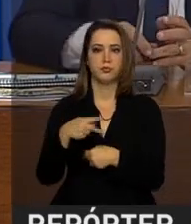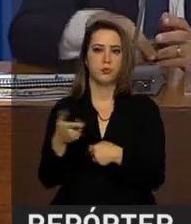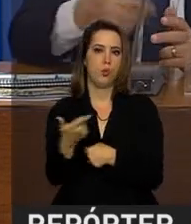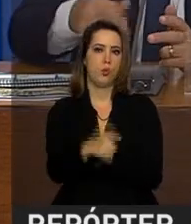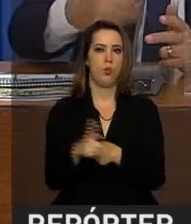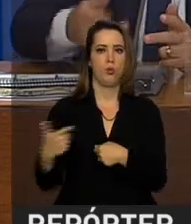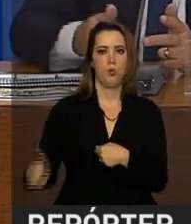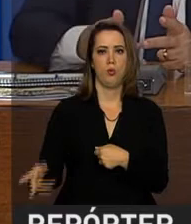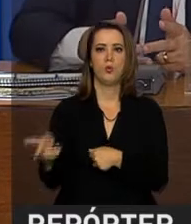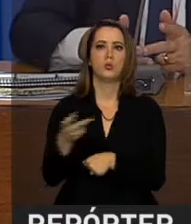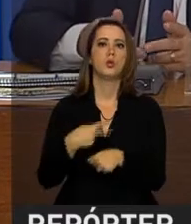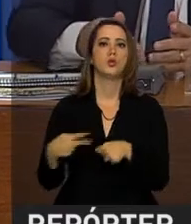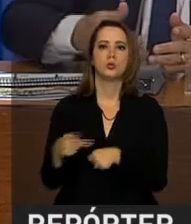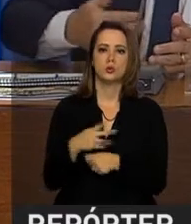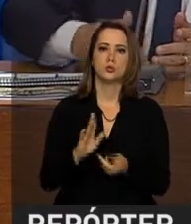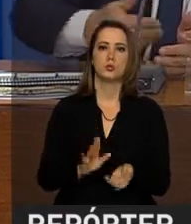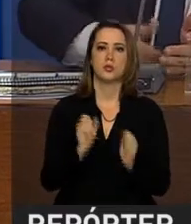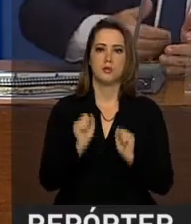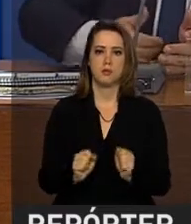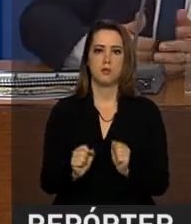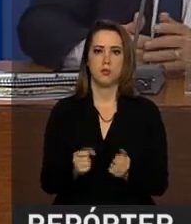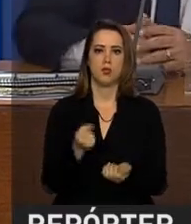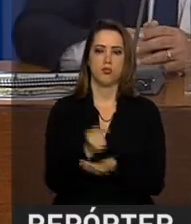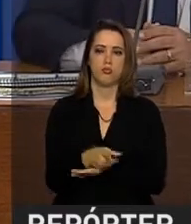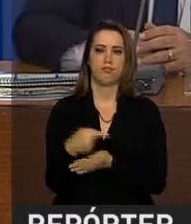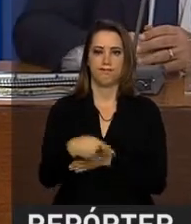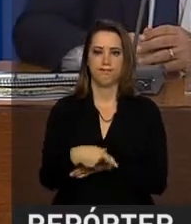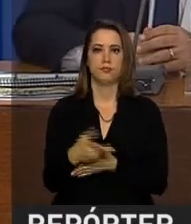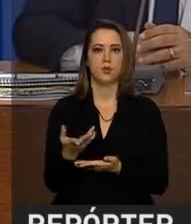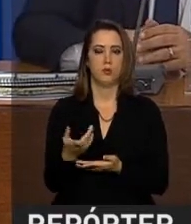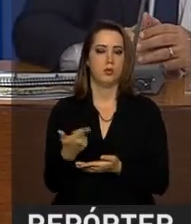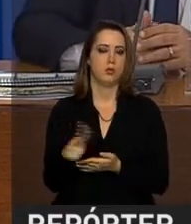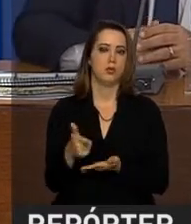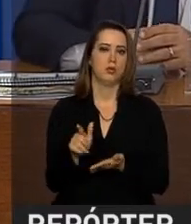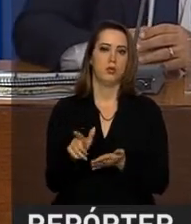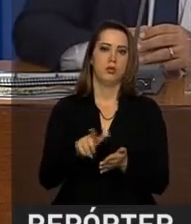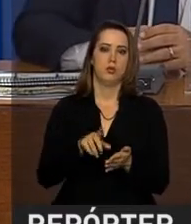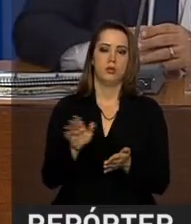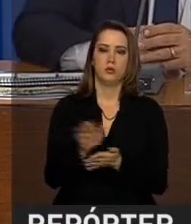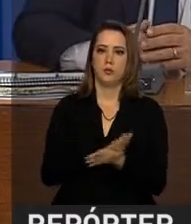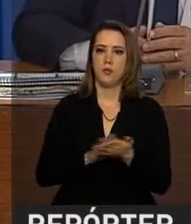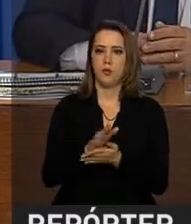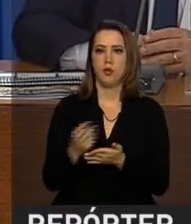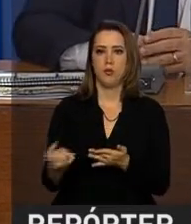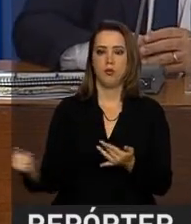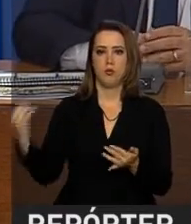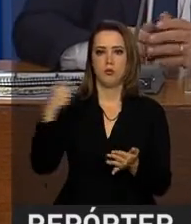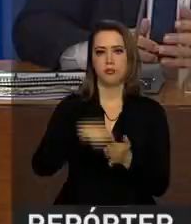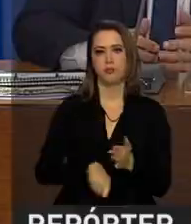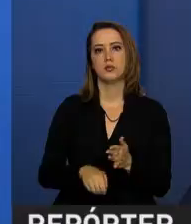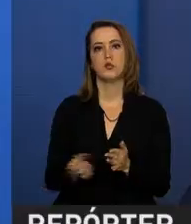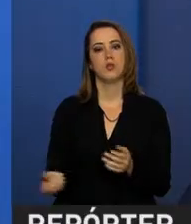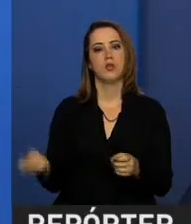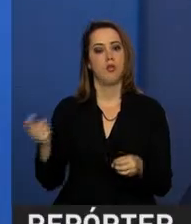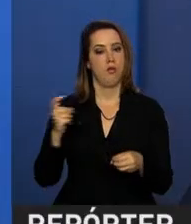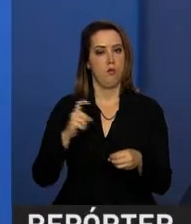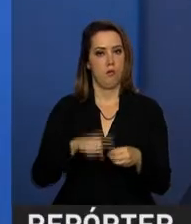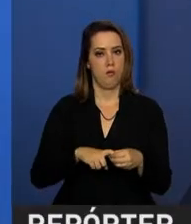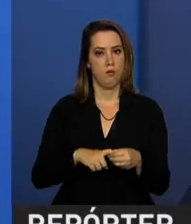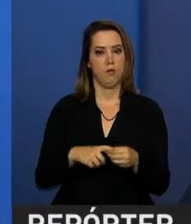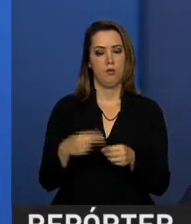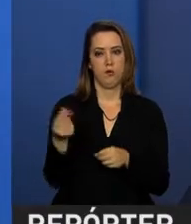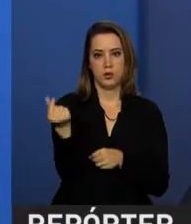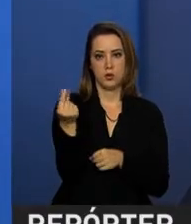dois produtores além de outros países também não há sinalização para a o abastecimento a redução dos preços é a